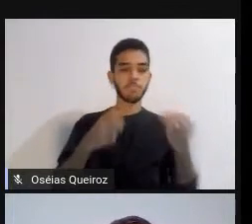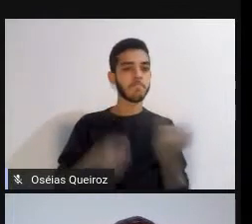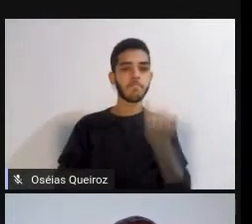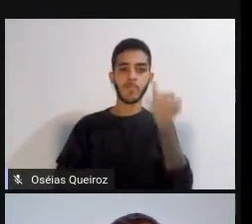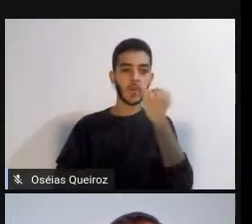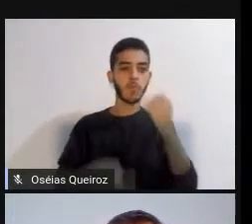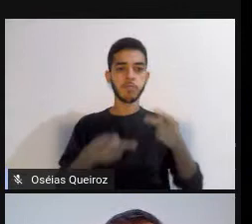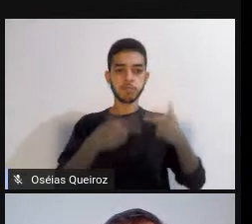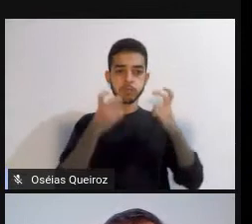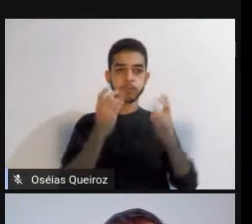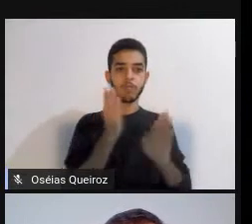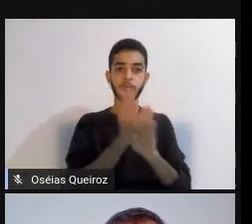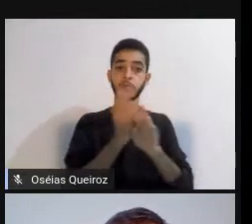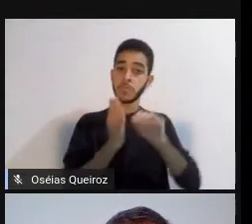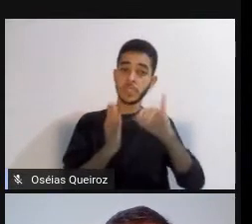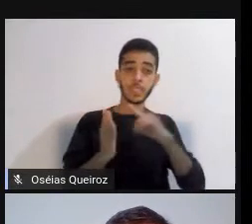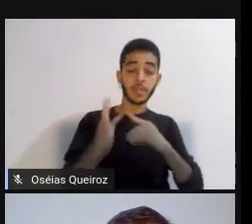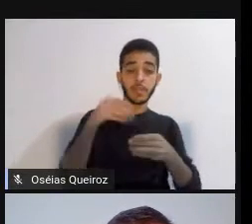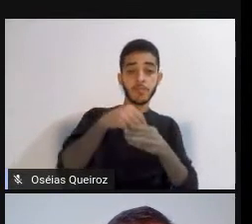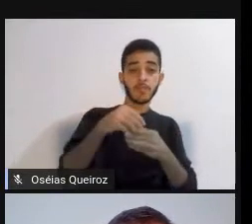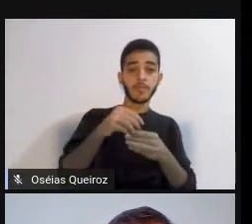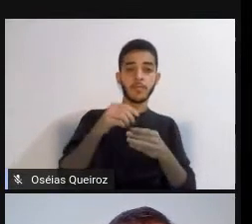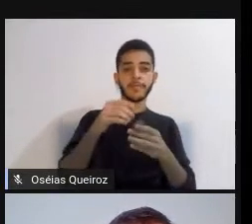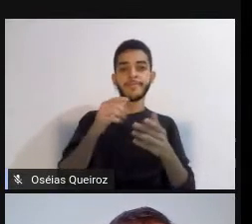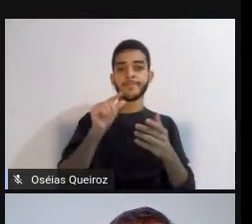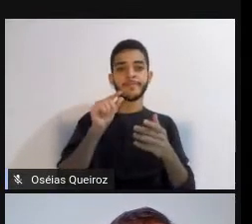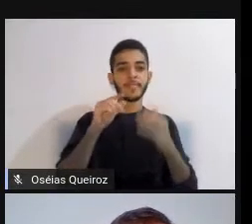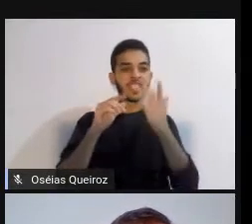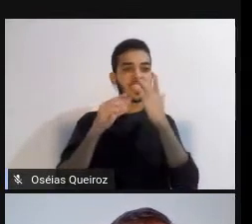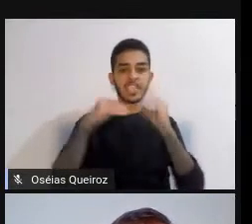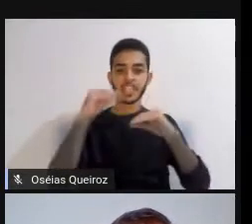identificação dos microplásticos nesses ecossistemas.